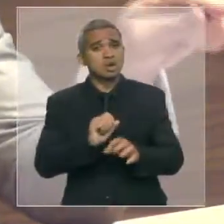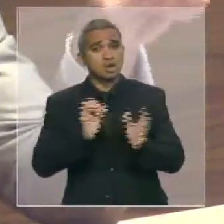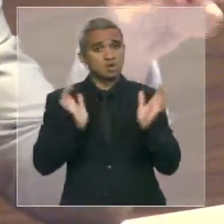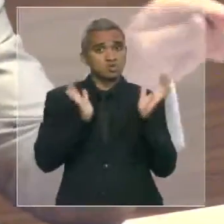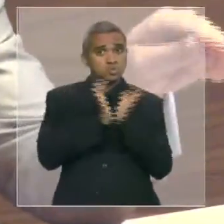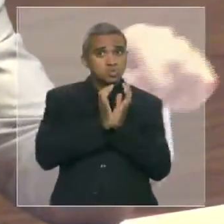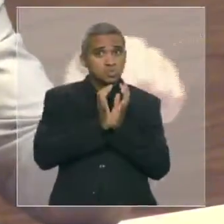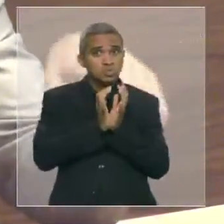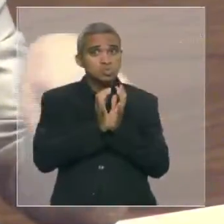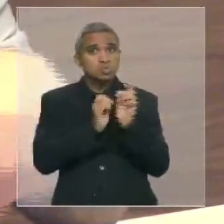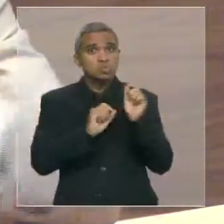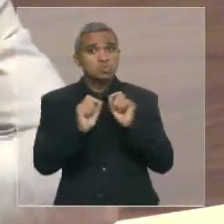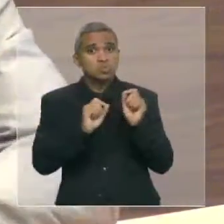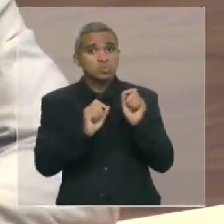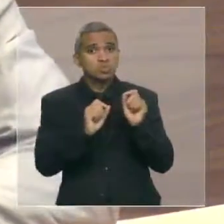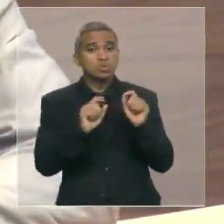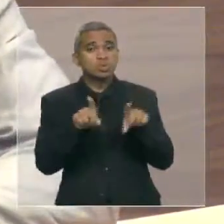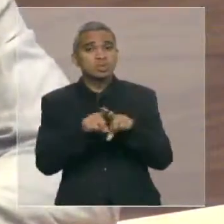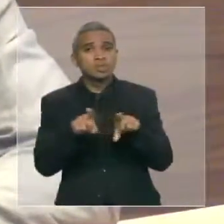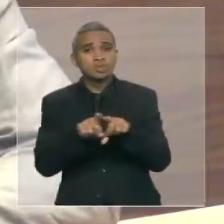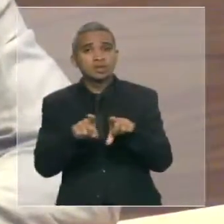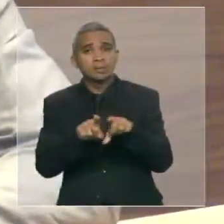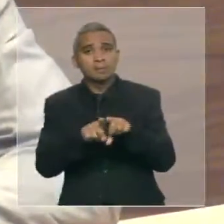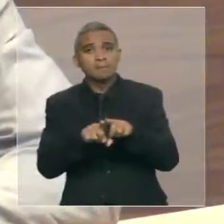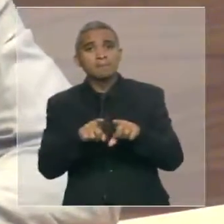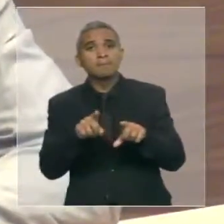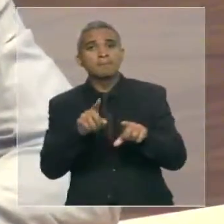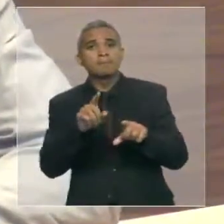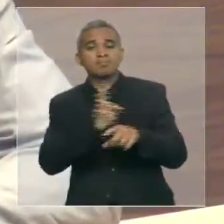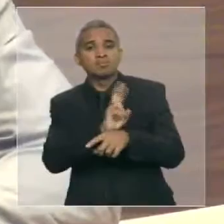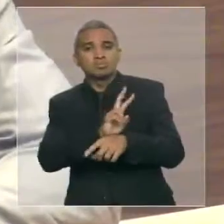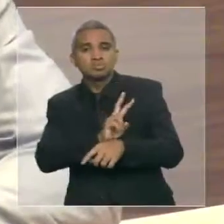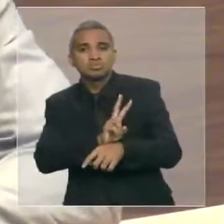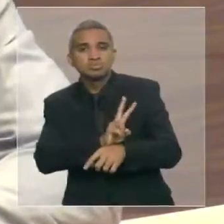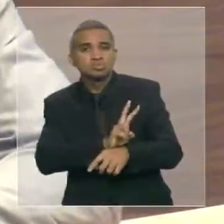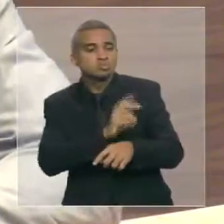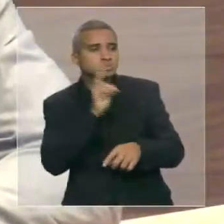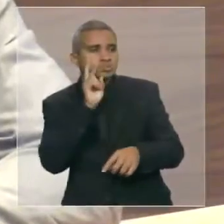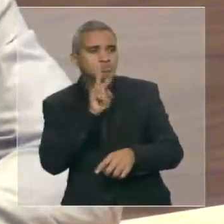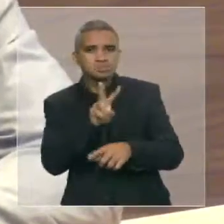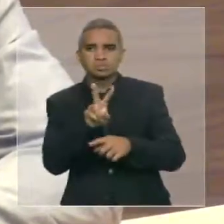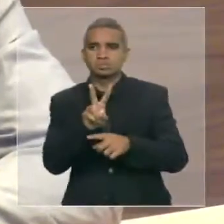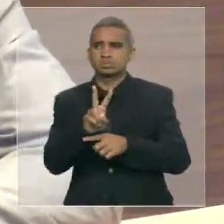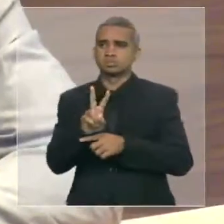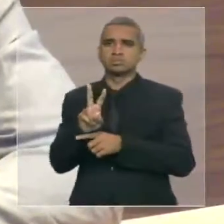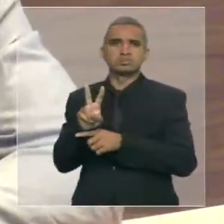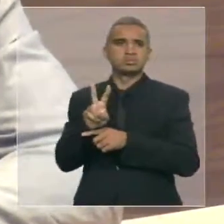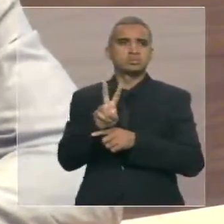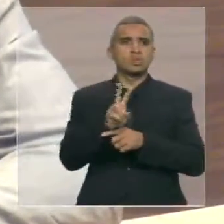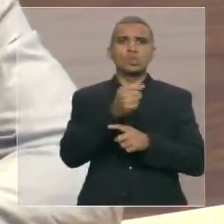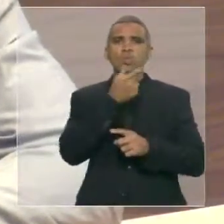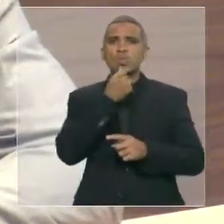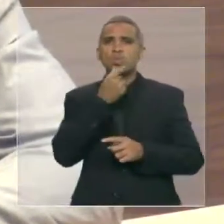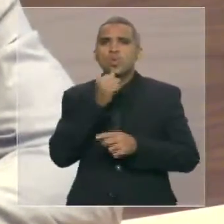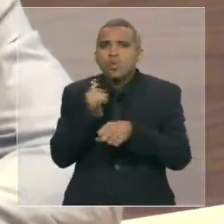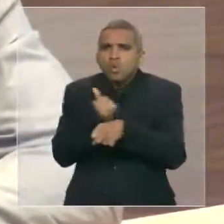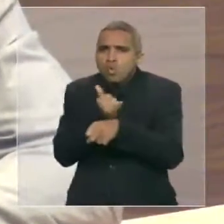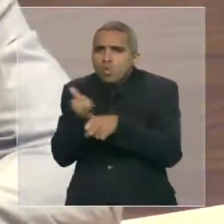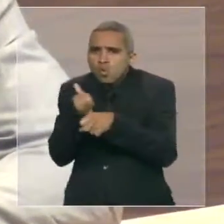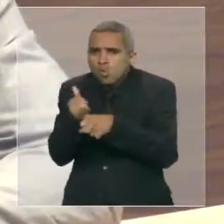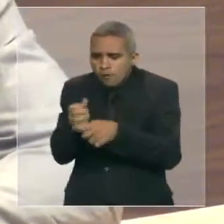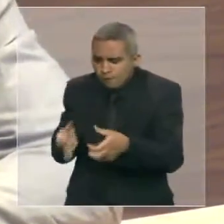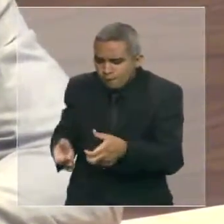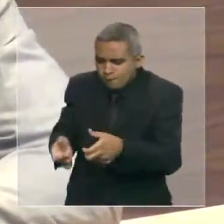o cidadão que vai lá e bota um chupa-cabra dentro da agência. Ele inibiria quem fosse botar lá